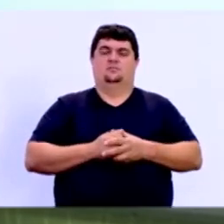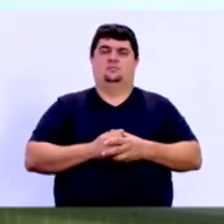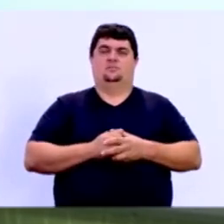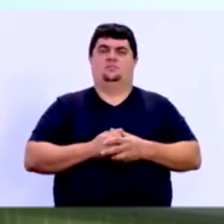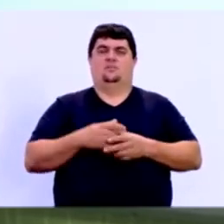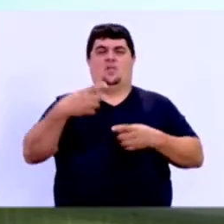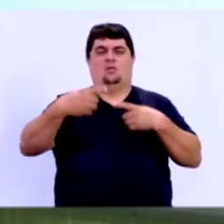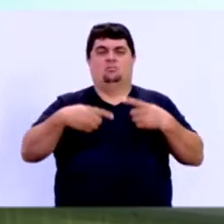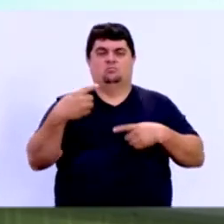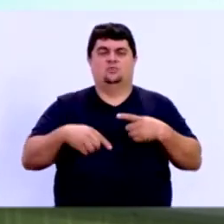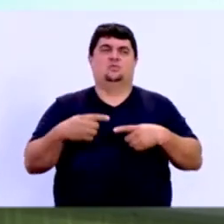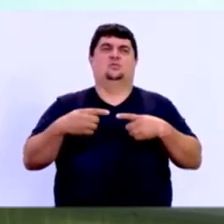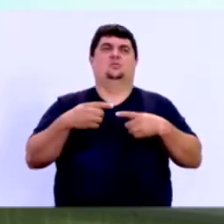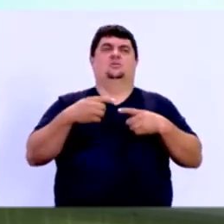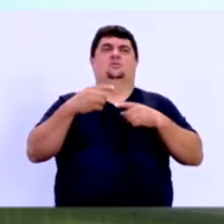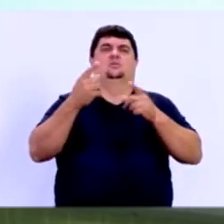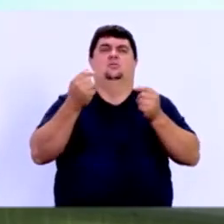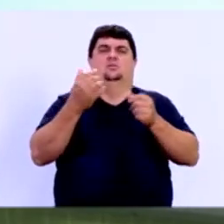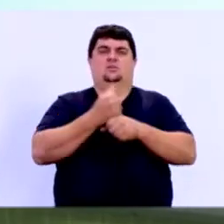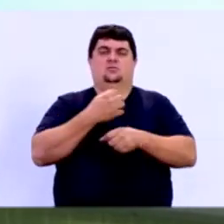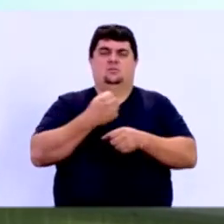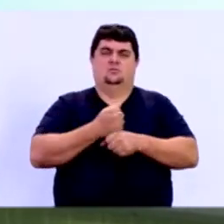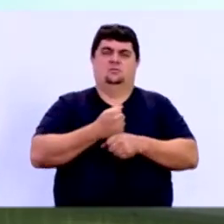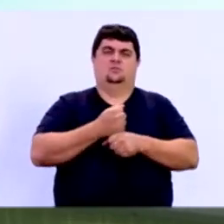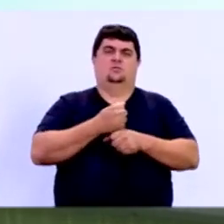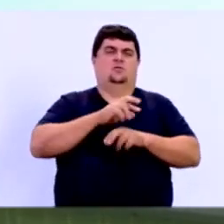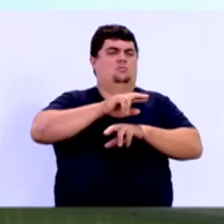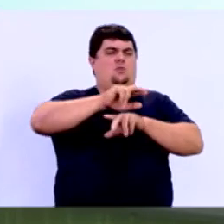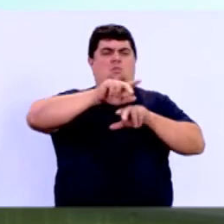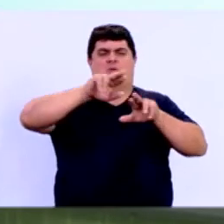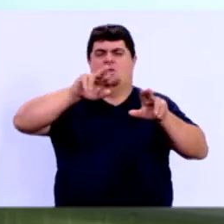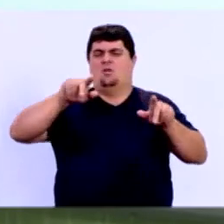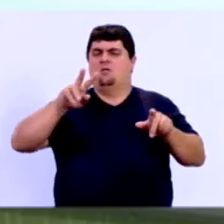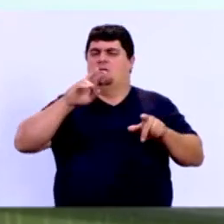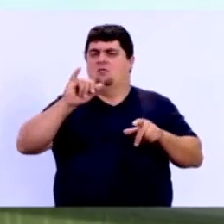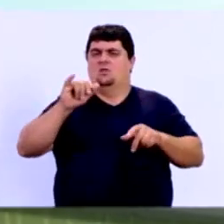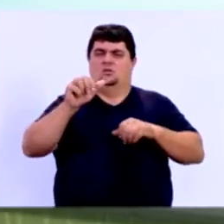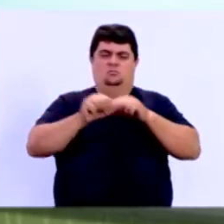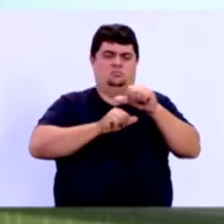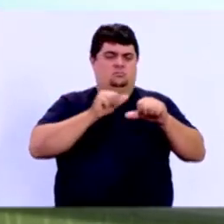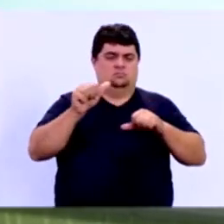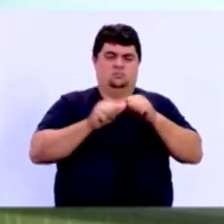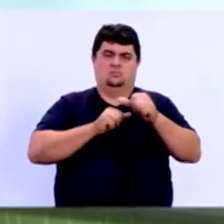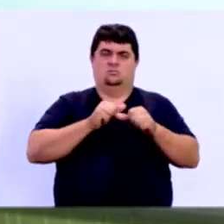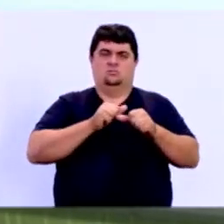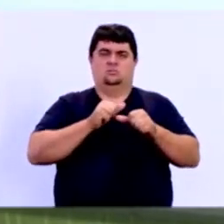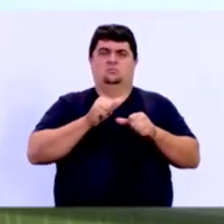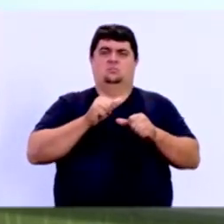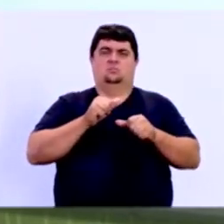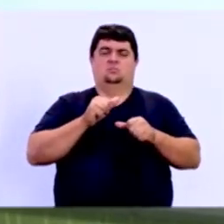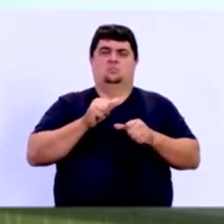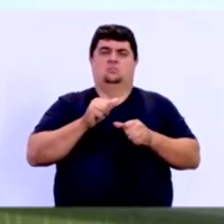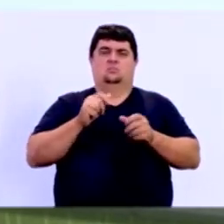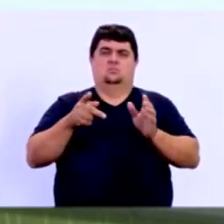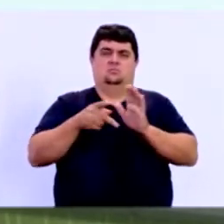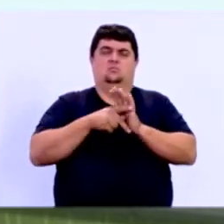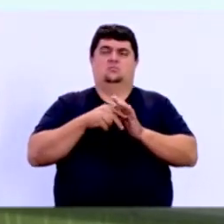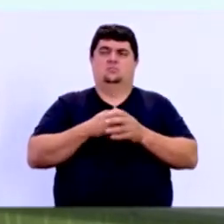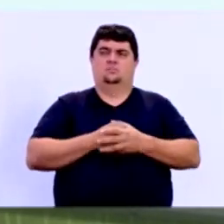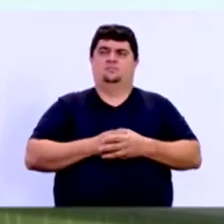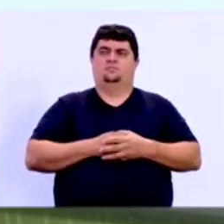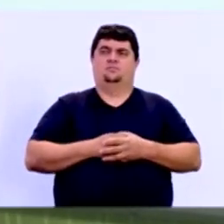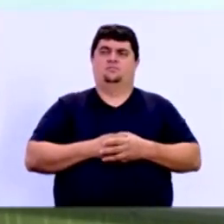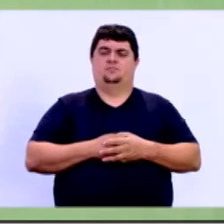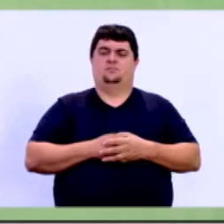da política, o cenário da economia, e aí são variáveis que vão influenciar diretamente a minha organização. Né?